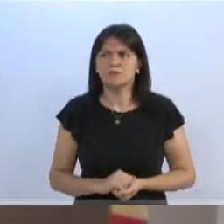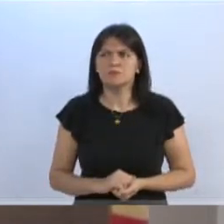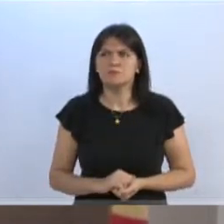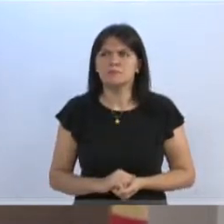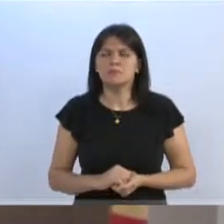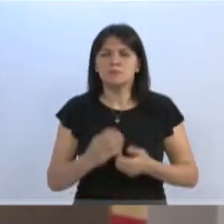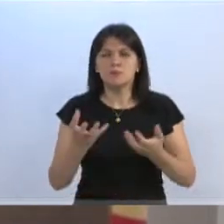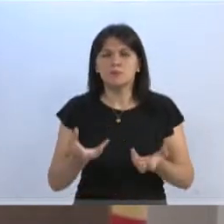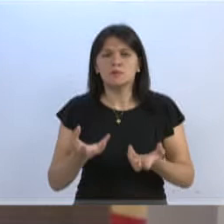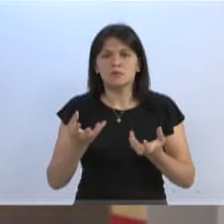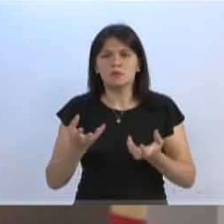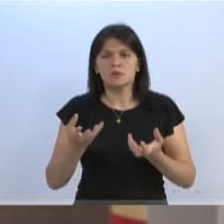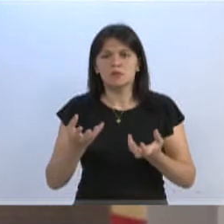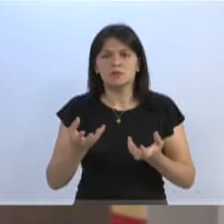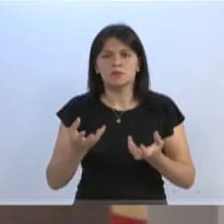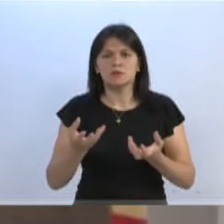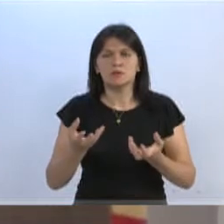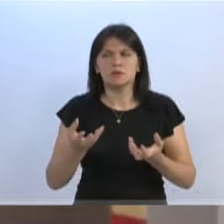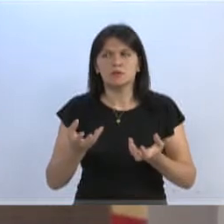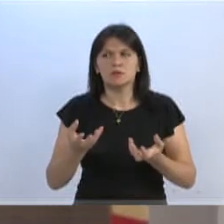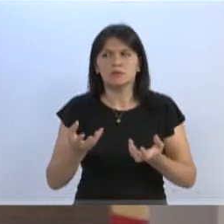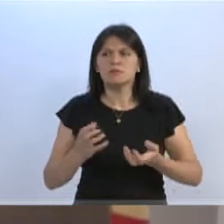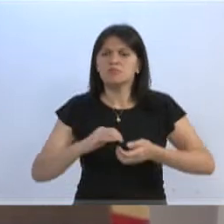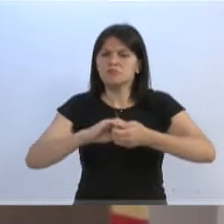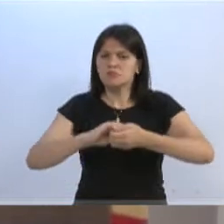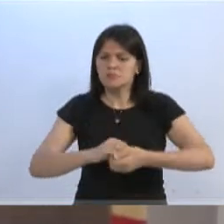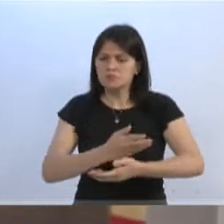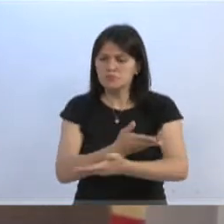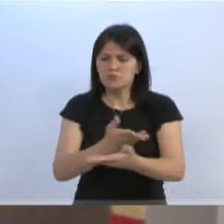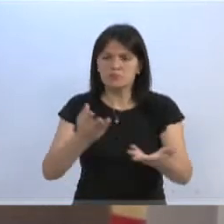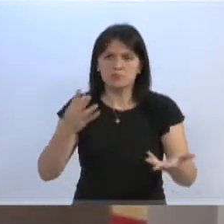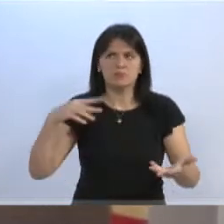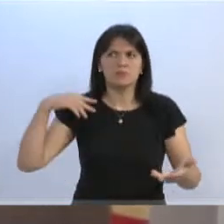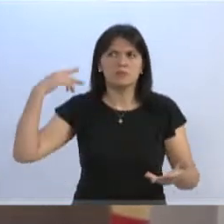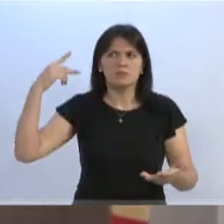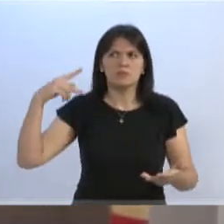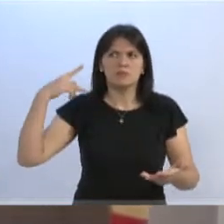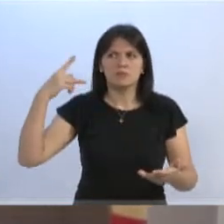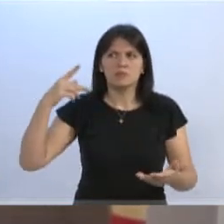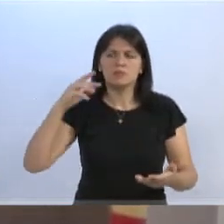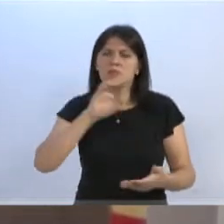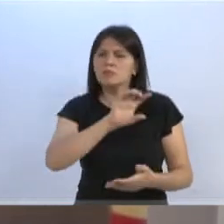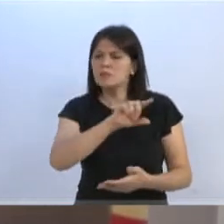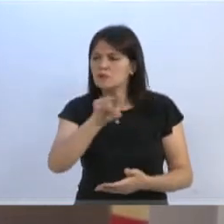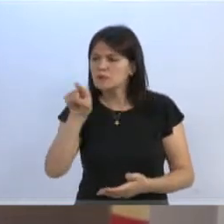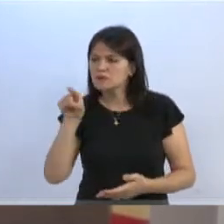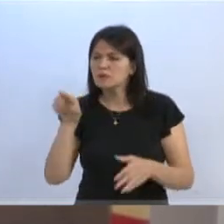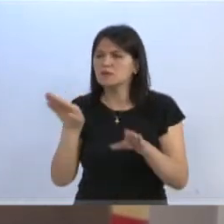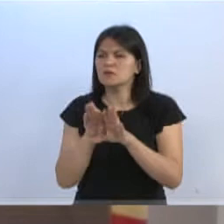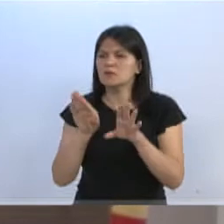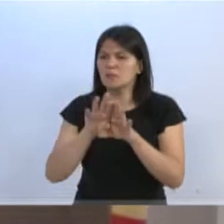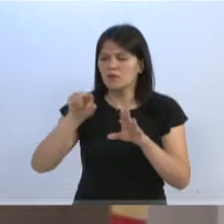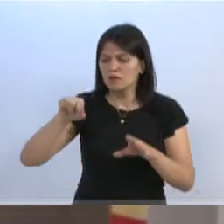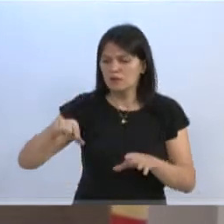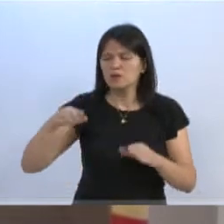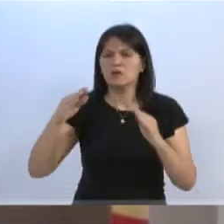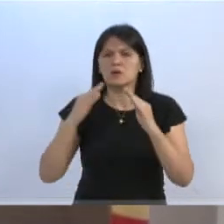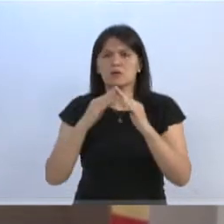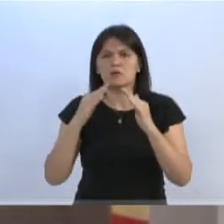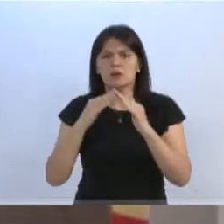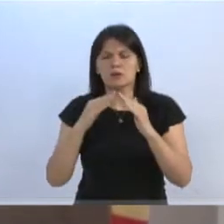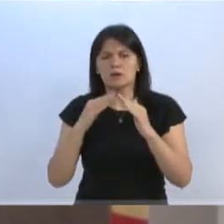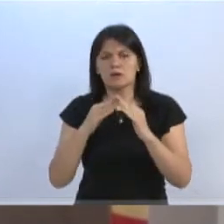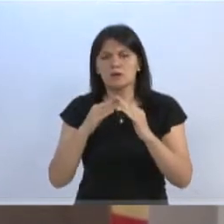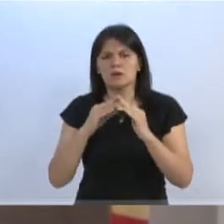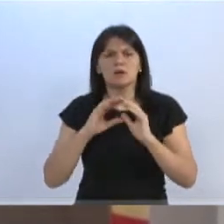queria desejar, senhor presidente, aos colegas, aos senhores e às senhoras que nos acompanham aqui em casa,